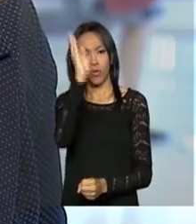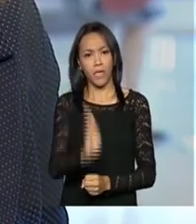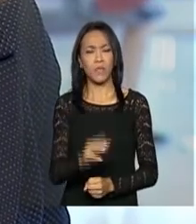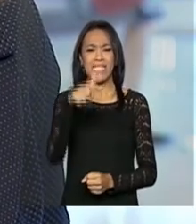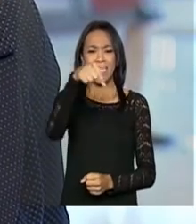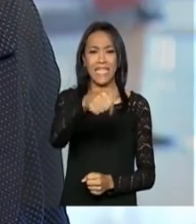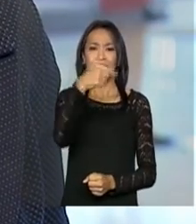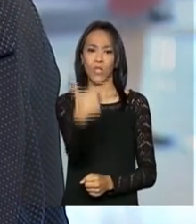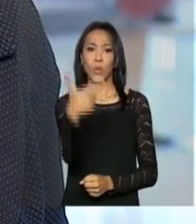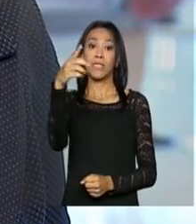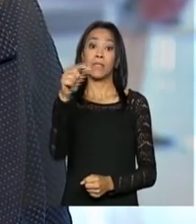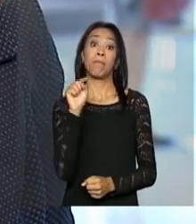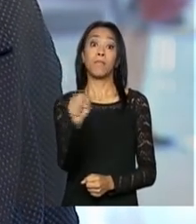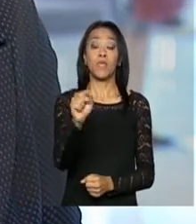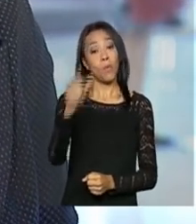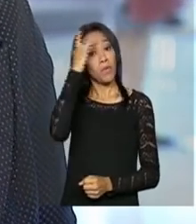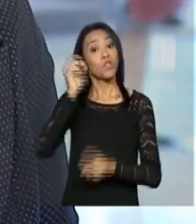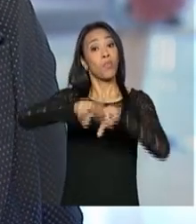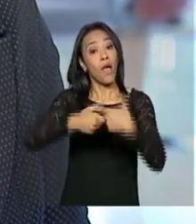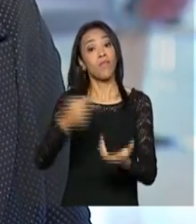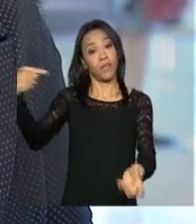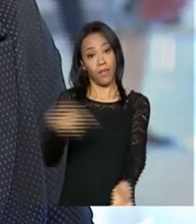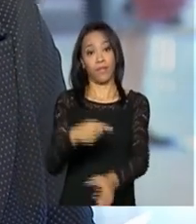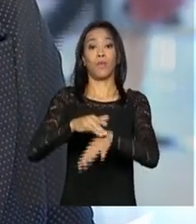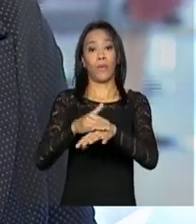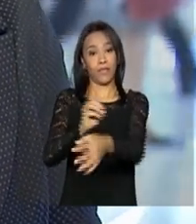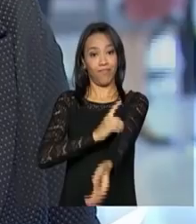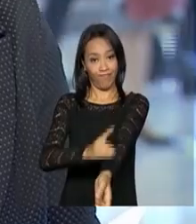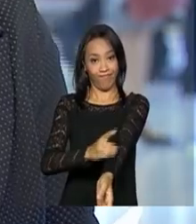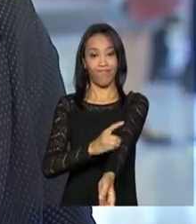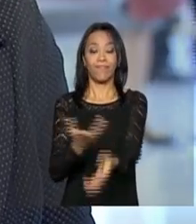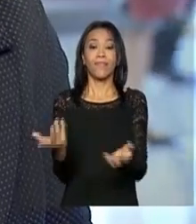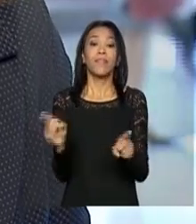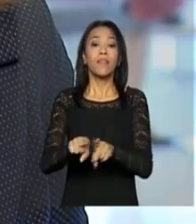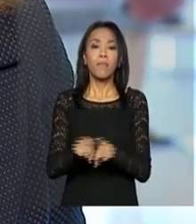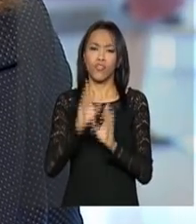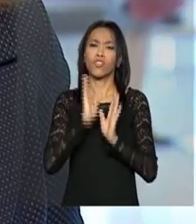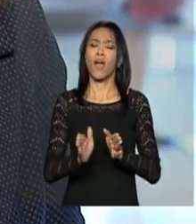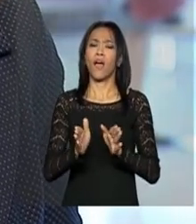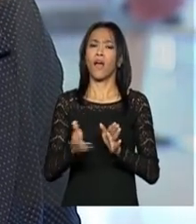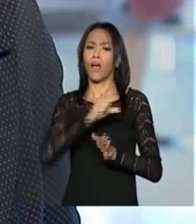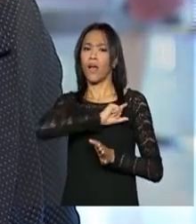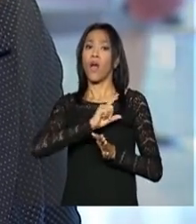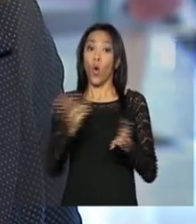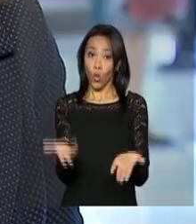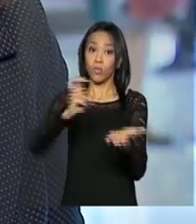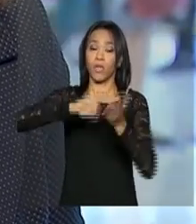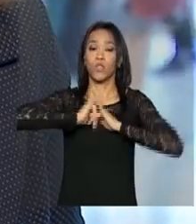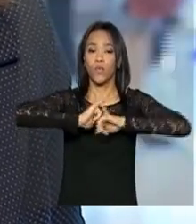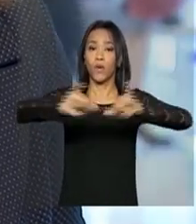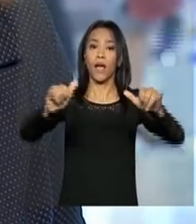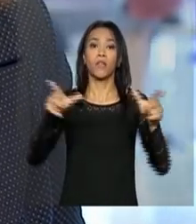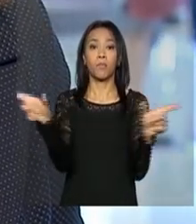aproximadamente 72 mil pessoas por essa doença. E de acordo com o que foi divulgado hoje pela manhã